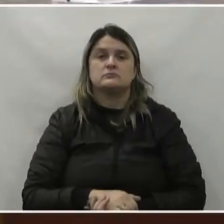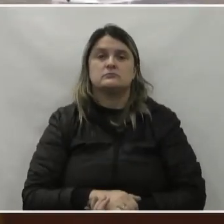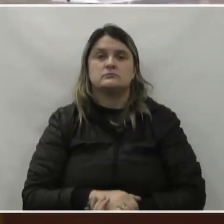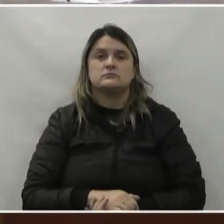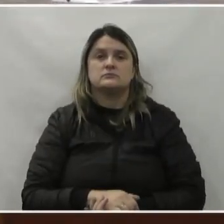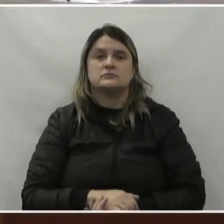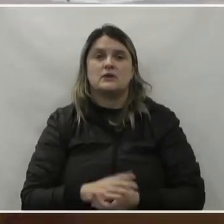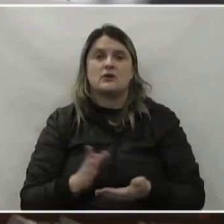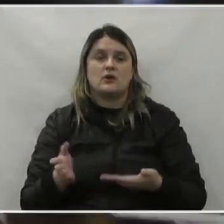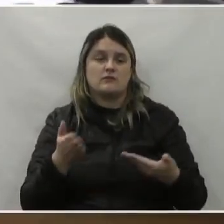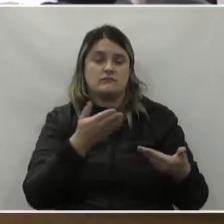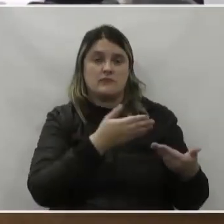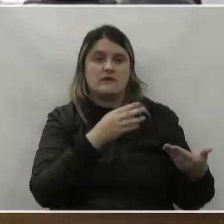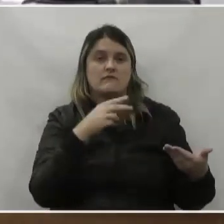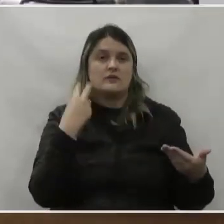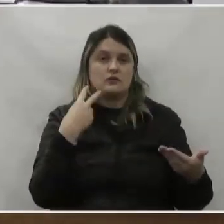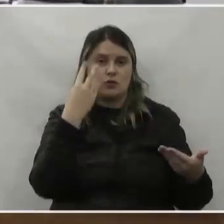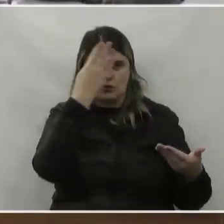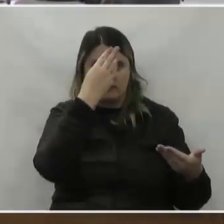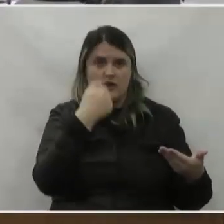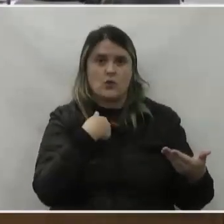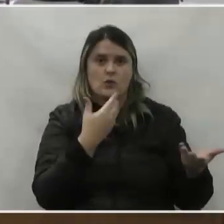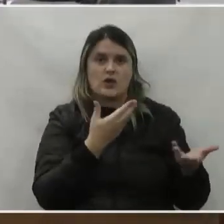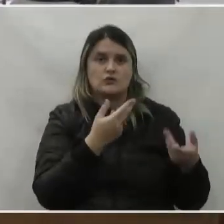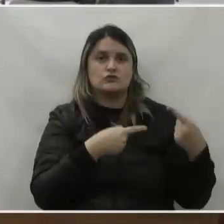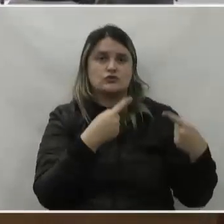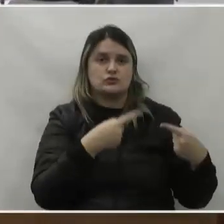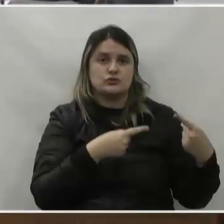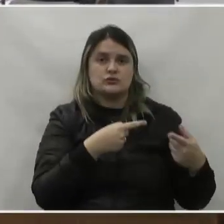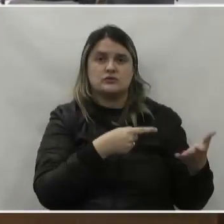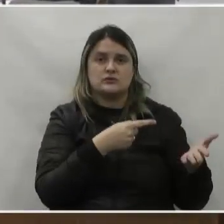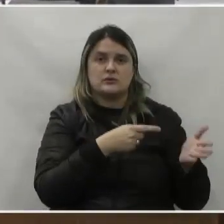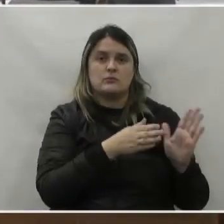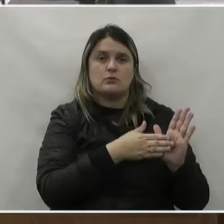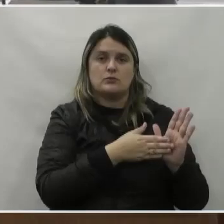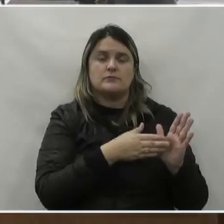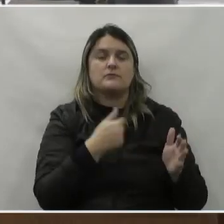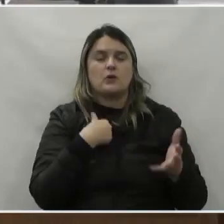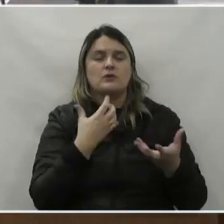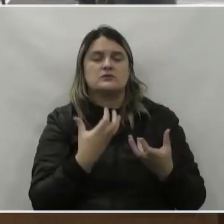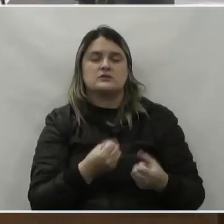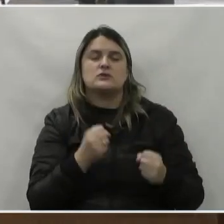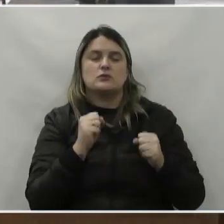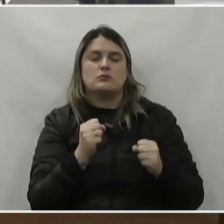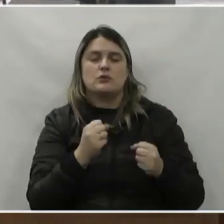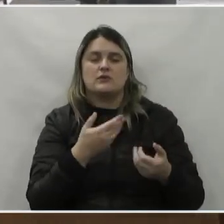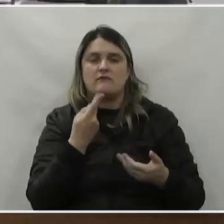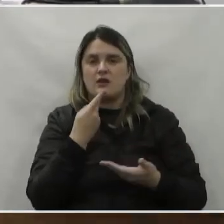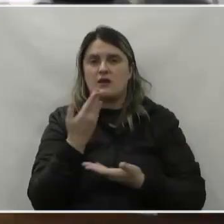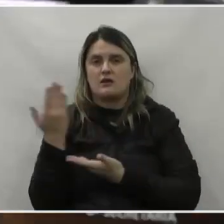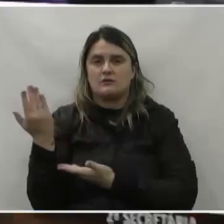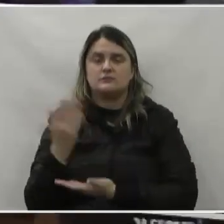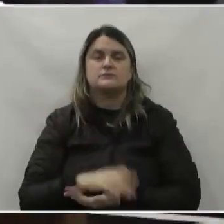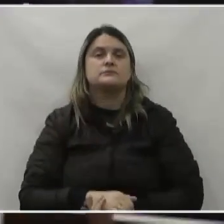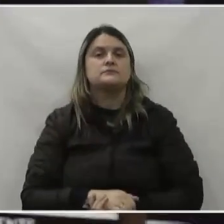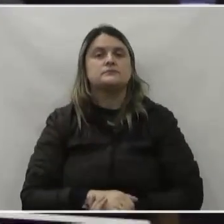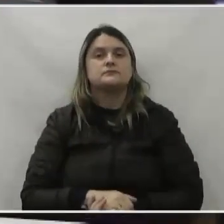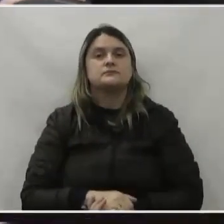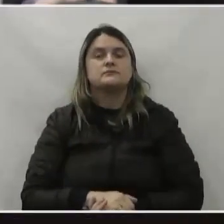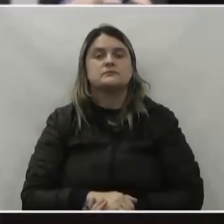Passo a presidência ao vereador Cordovan para discutir o requerimento. Recebo a presidência e passo a palavra ao vereador Anderson